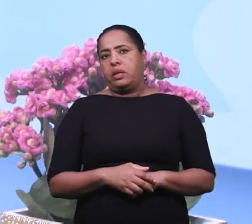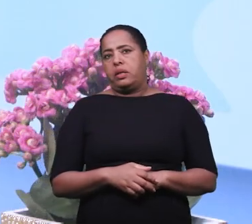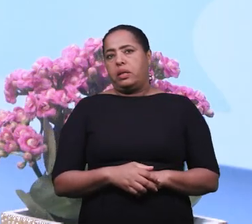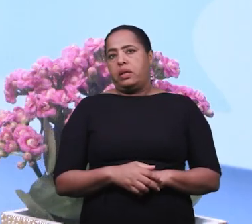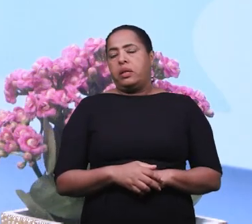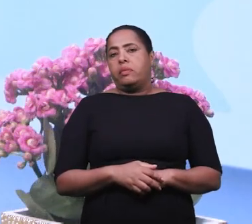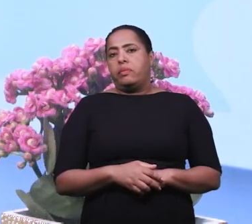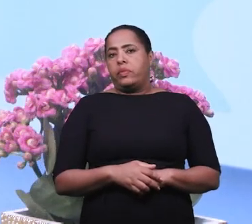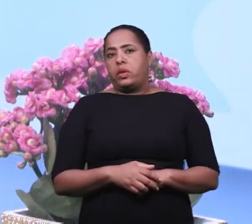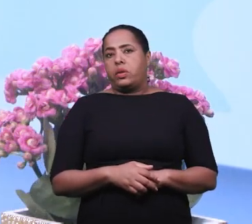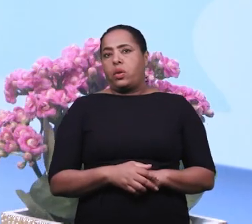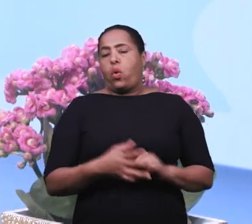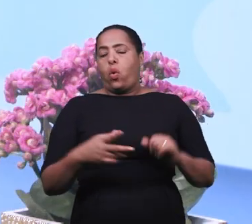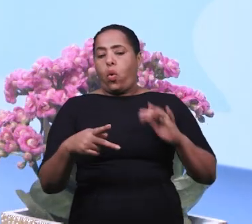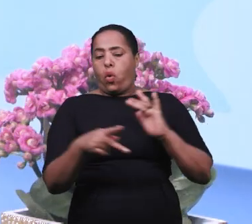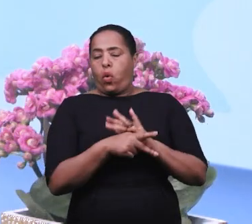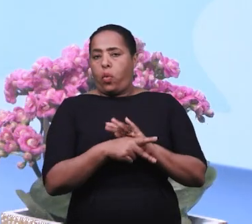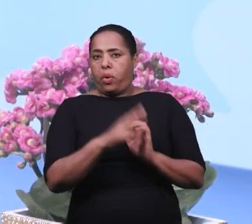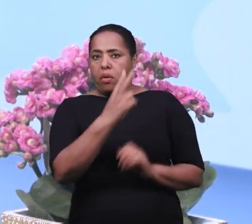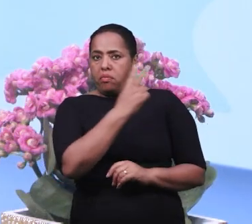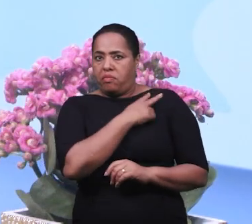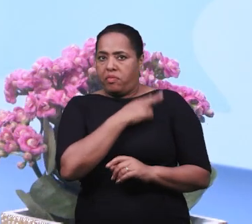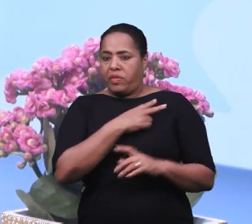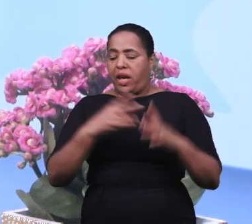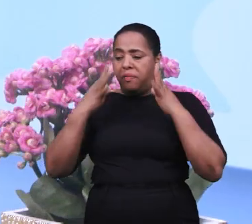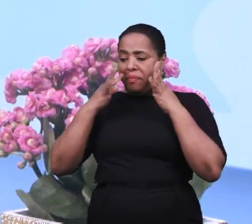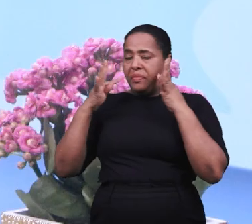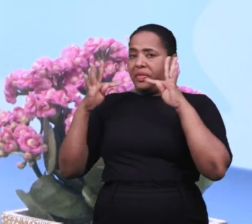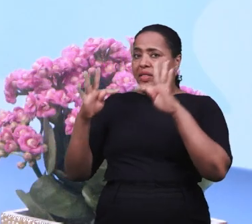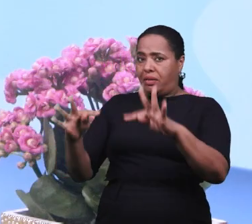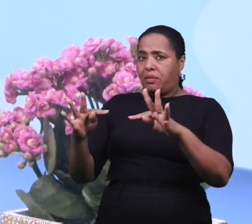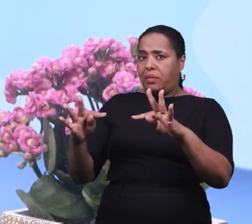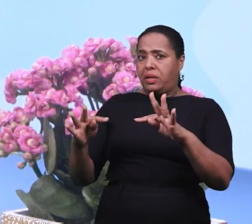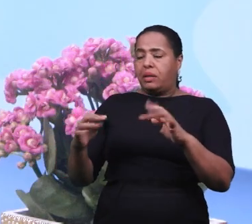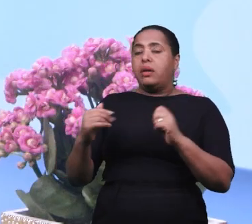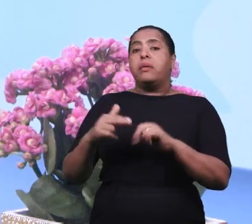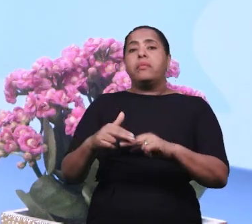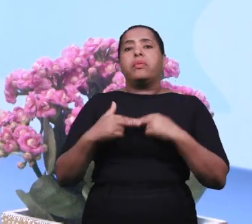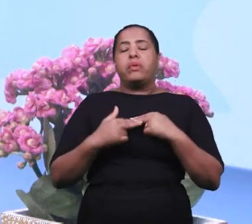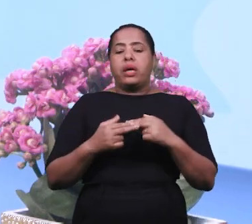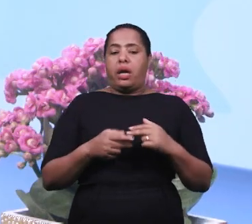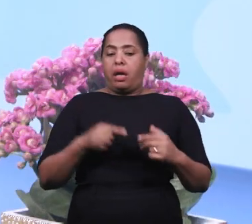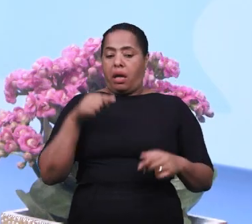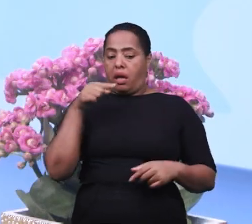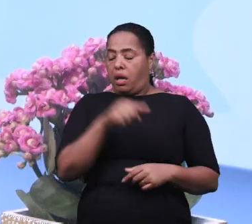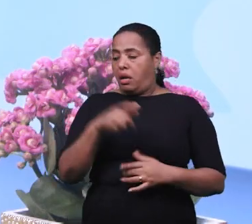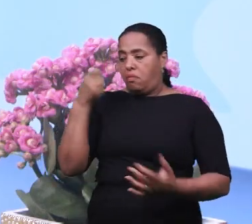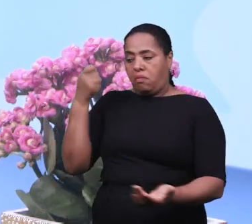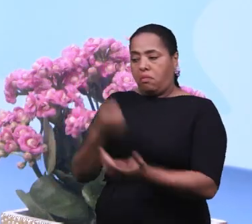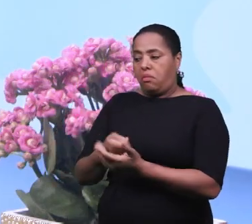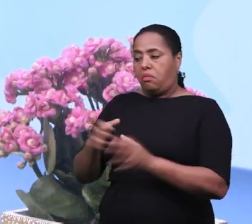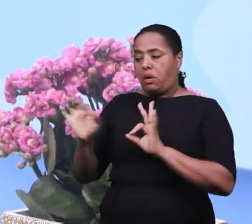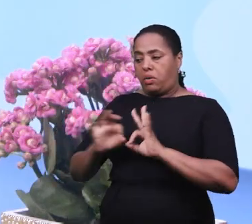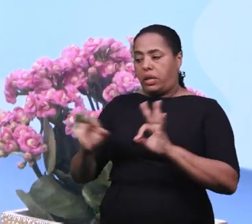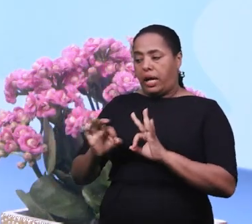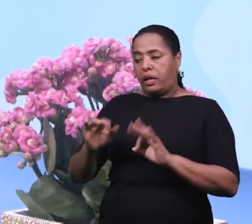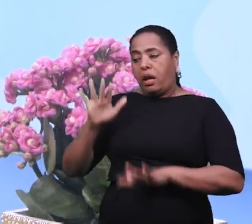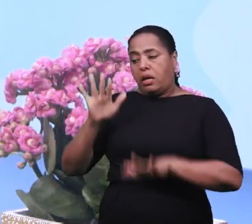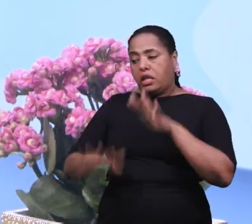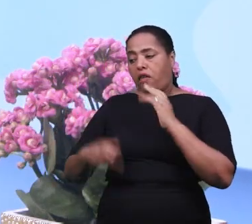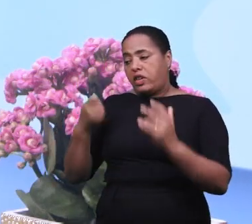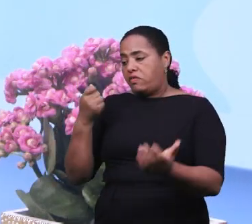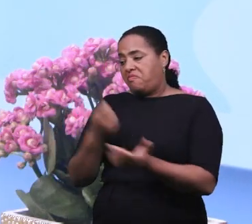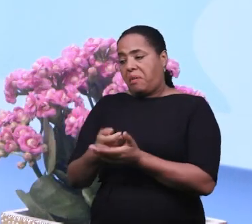ter. Inclusive, o próprio empregador pode ser testemunha. Olha que... Porque, assim, ele não pagou. De repente, ele nem vai pagar, porque